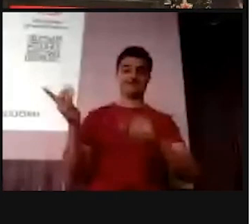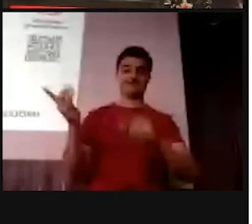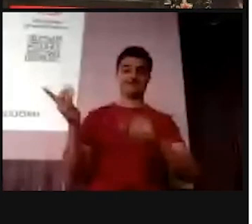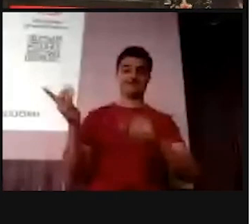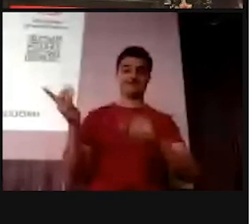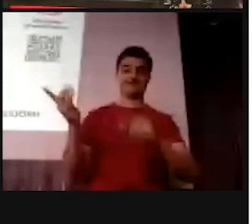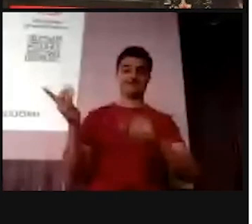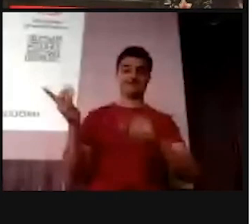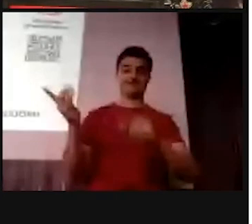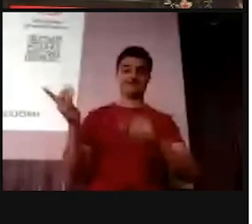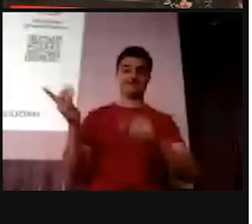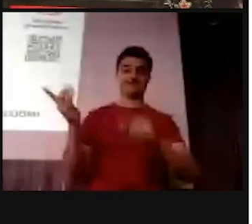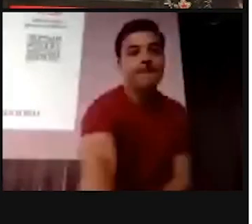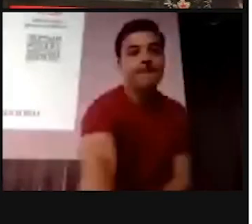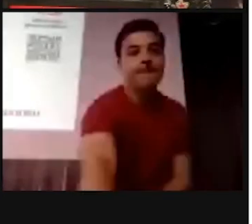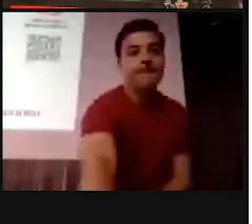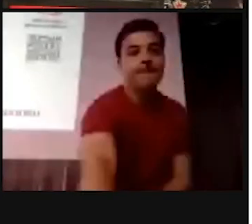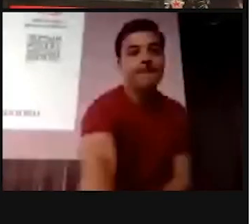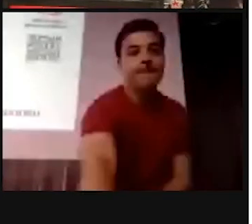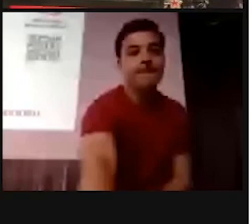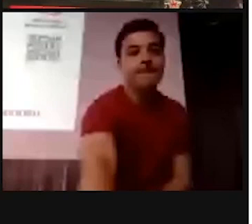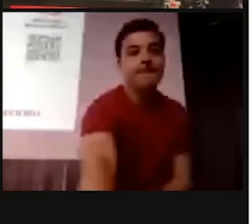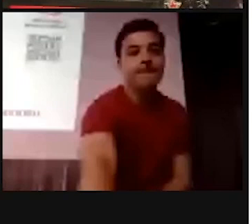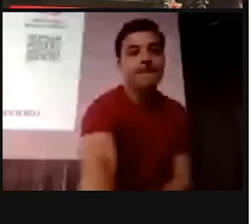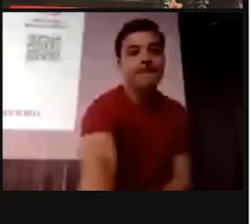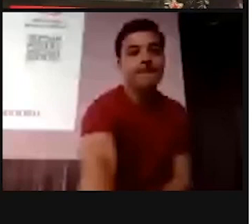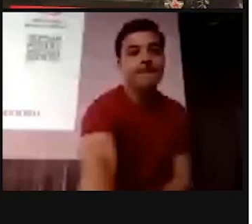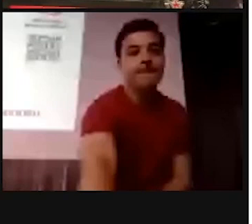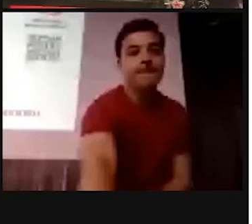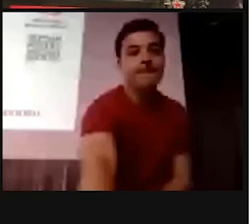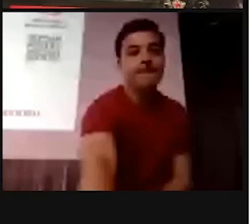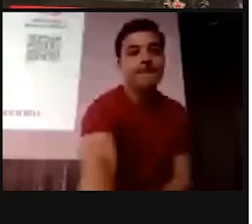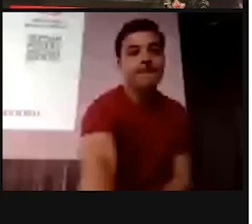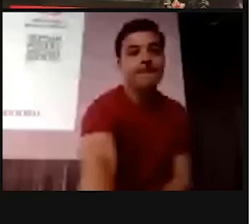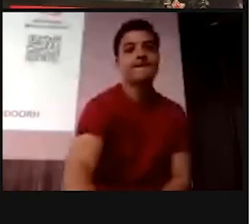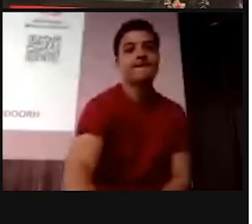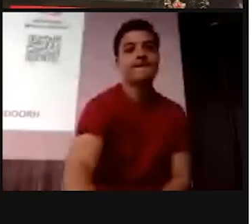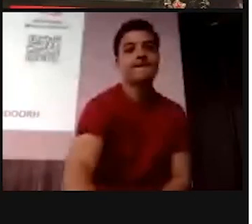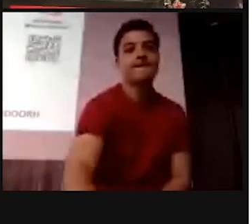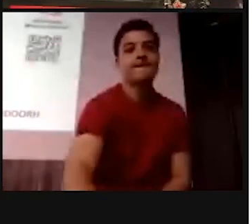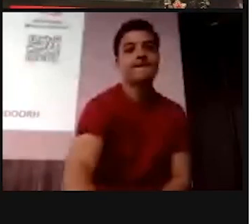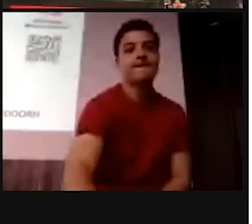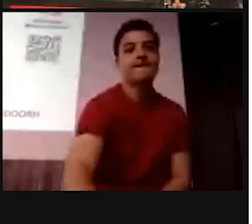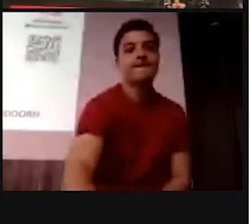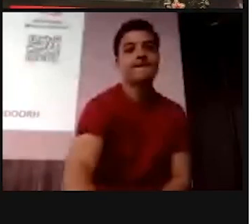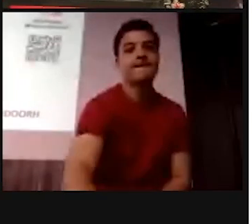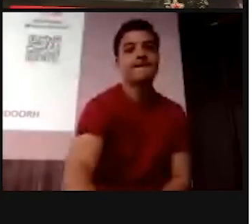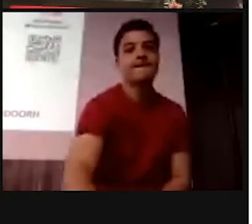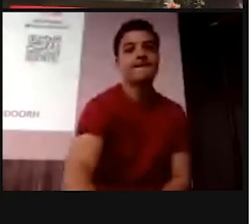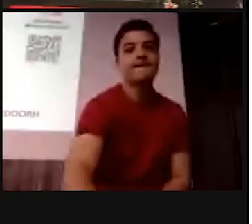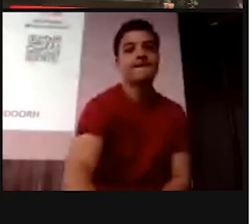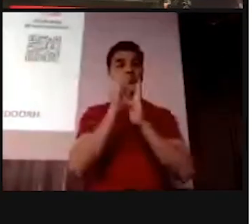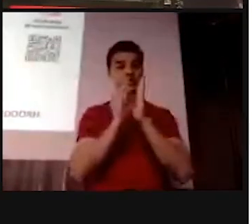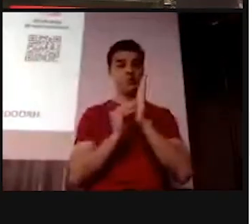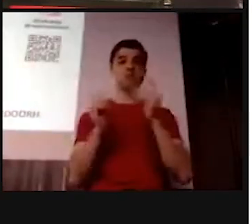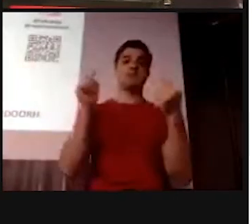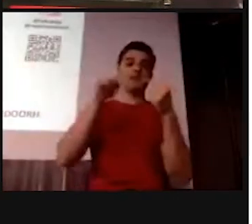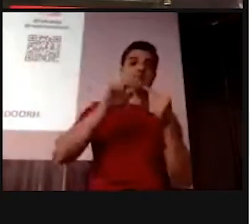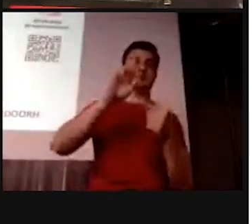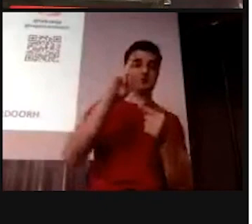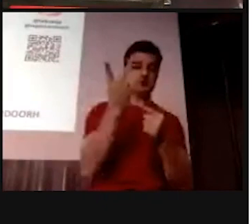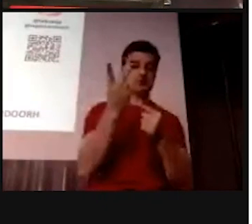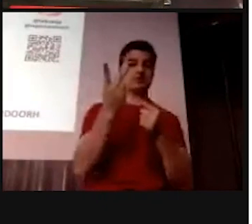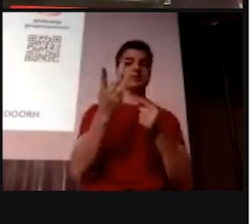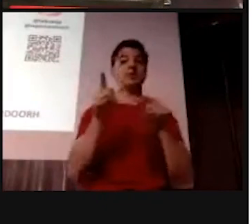conteúdo voltado à agilidade, aos temas que permeiam aí quando a gente fala de um mindset ágil nas